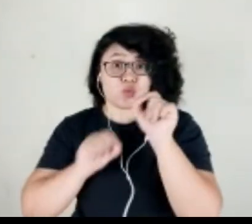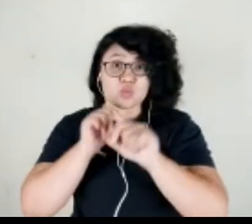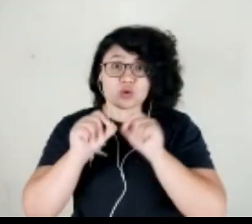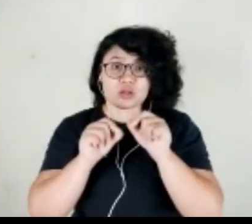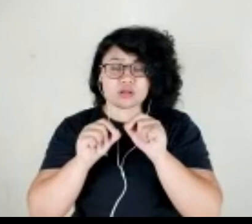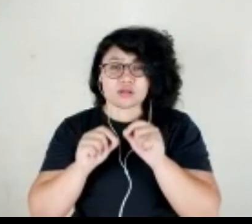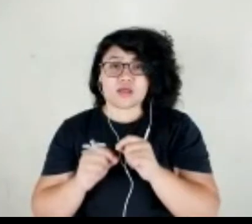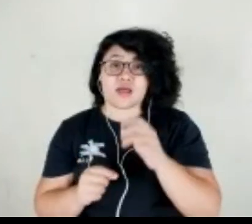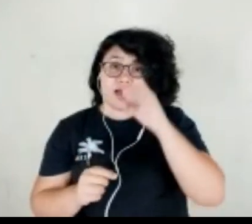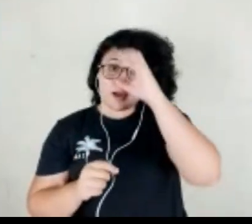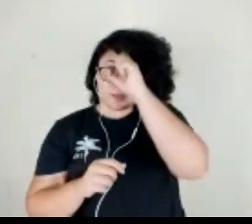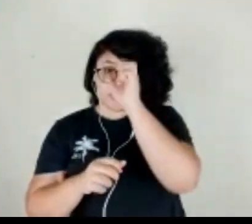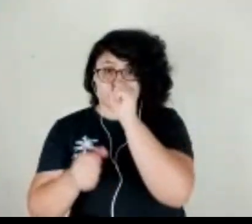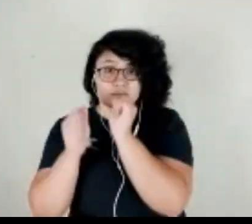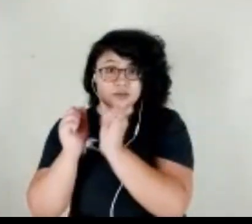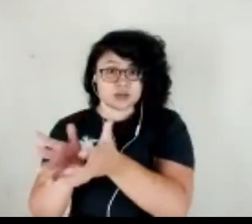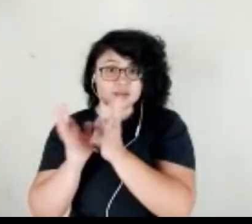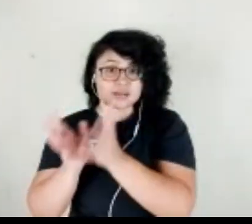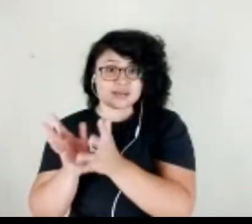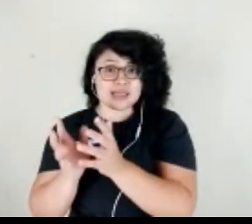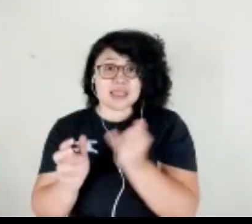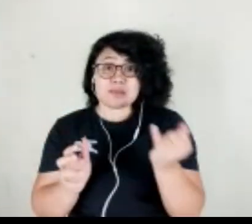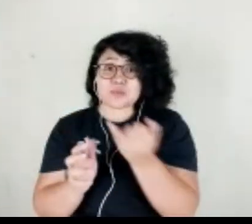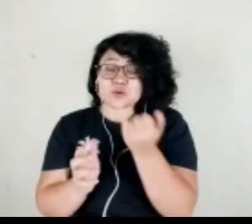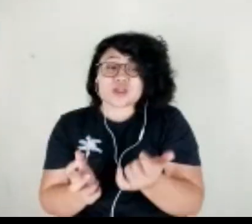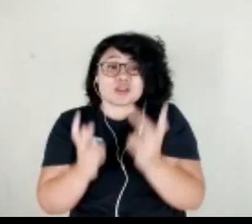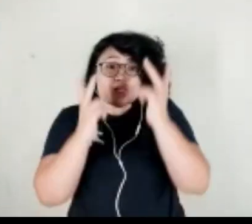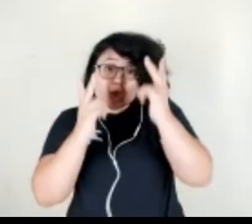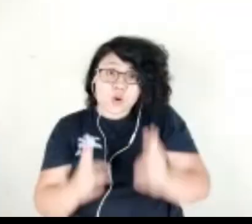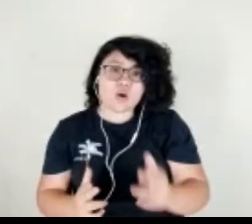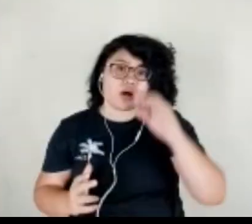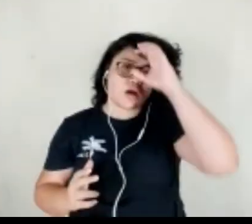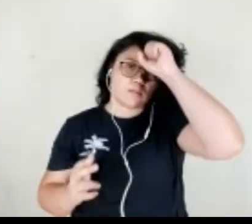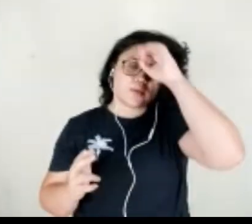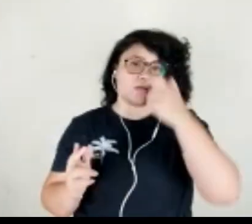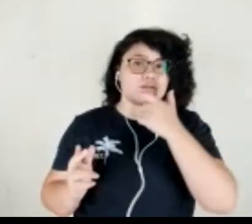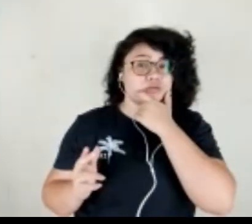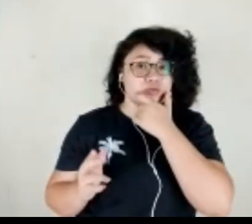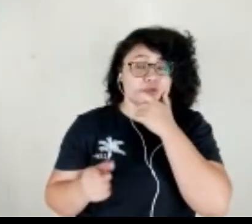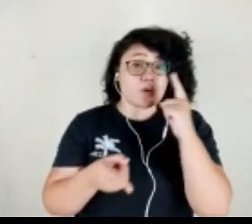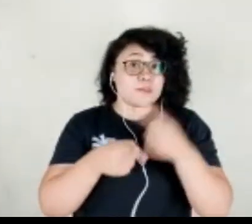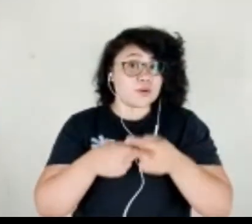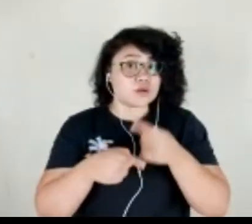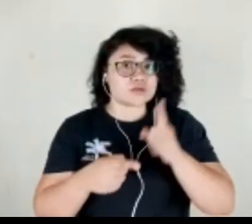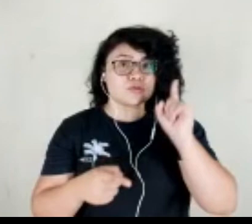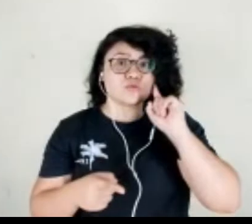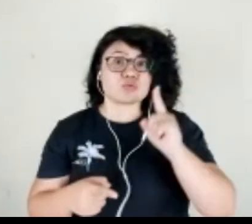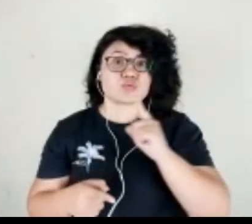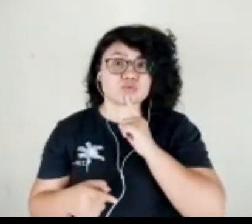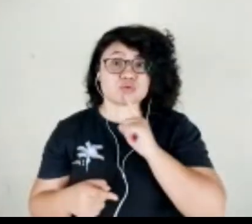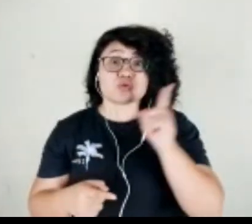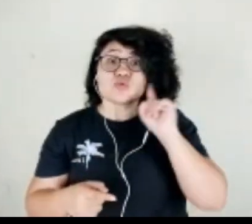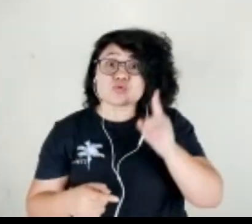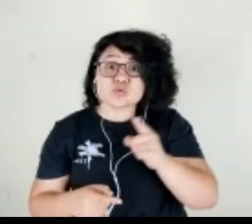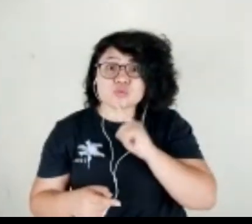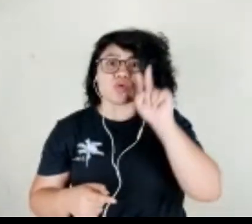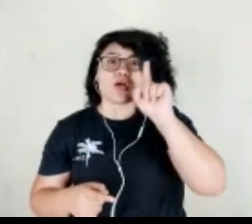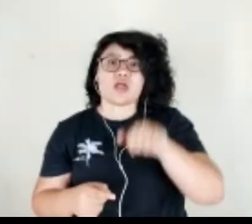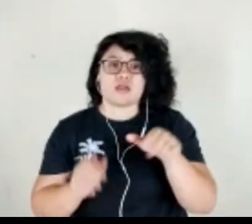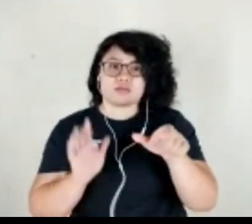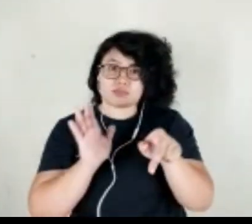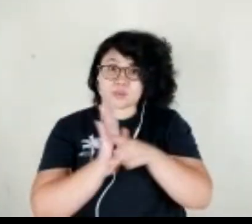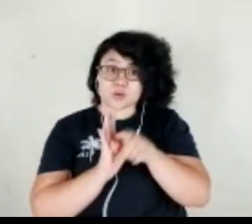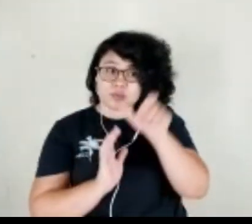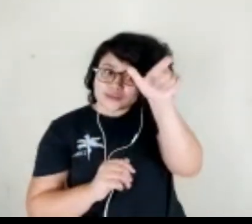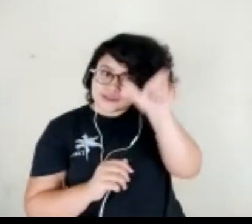ela é tão importante quanto as outras línguas estrangeiras que a gente aprende. Porque o surdo, como eu já falei antes, por ele ser